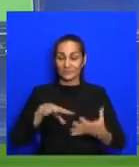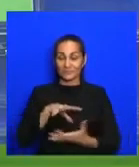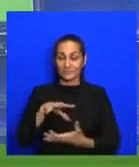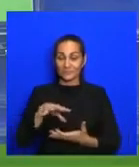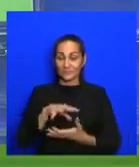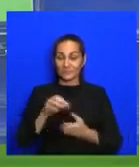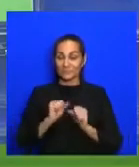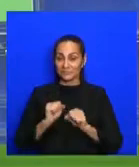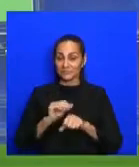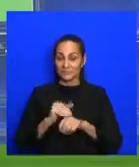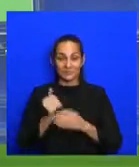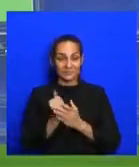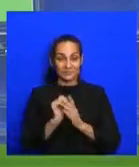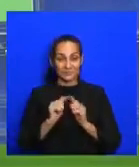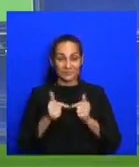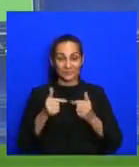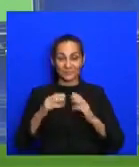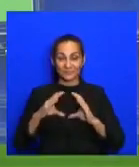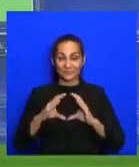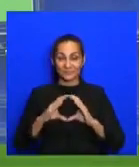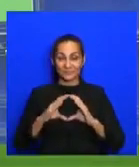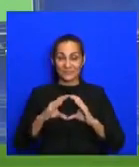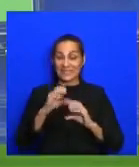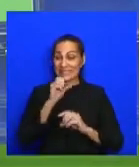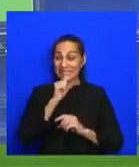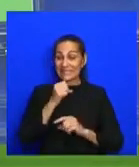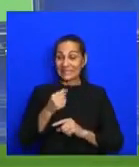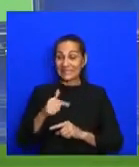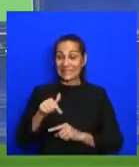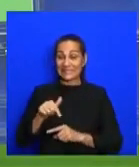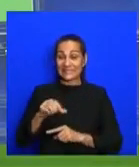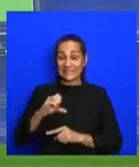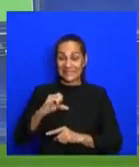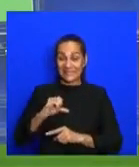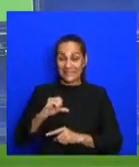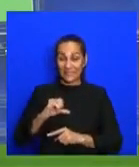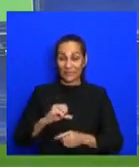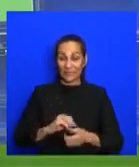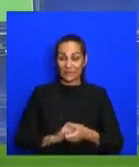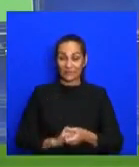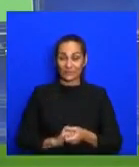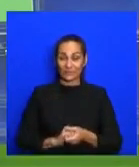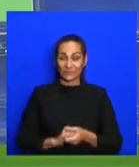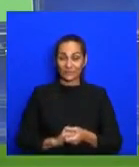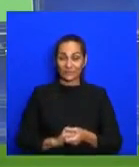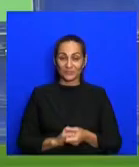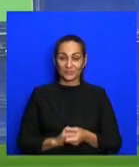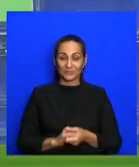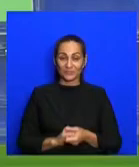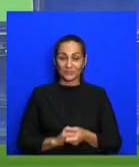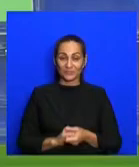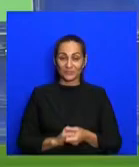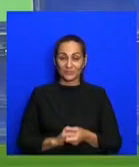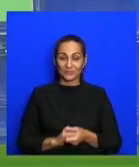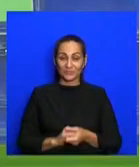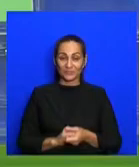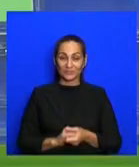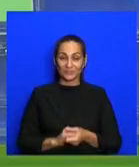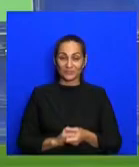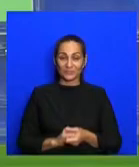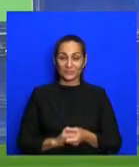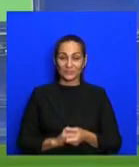segue girando. Pode chamar que a sorte vem. Bola laranja, 79. Laranja, número 79.